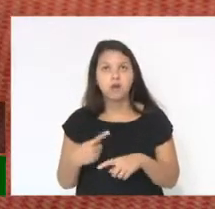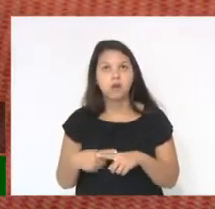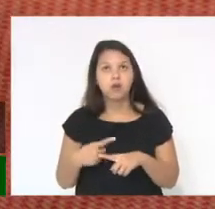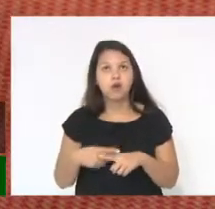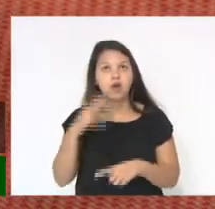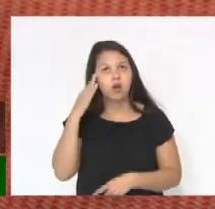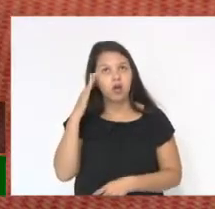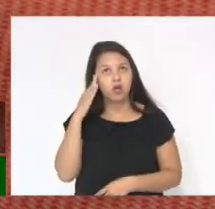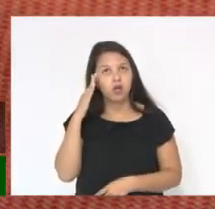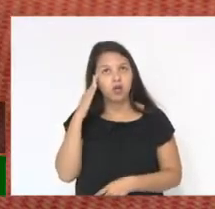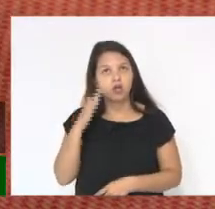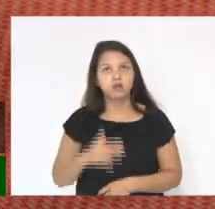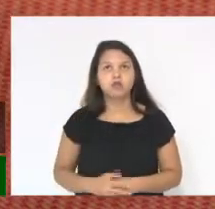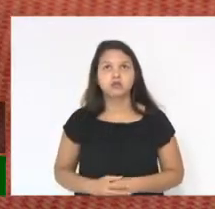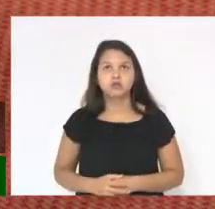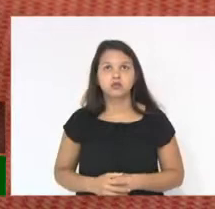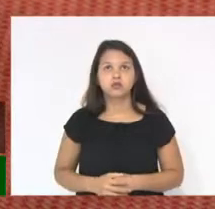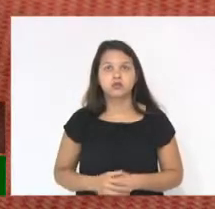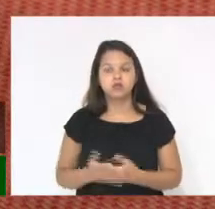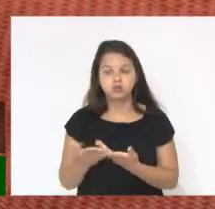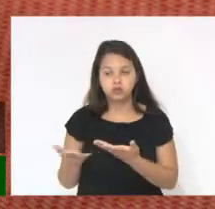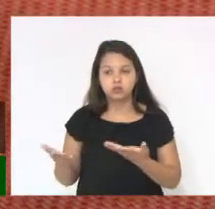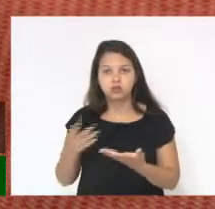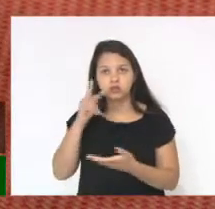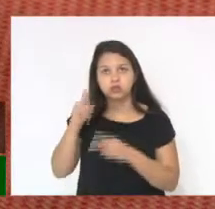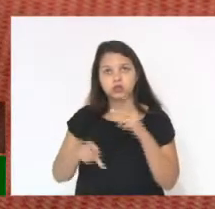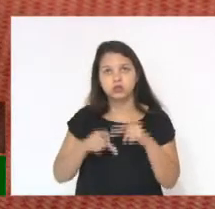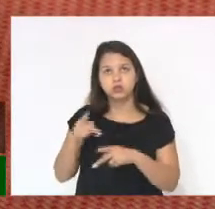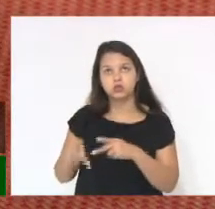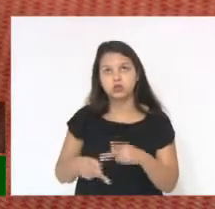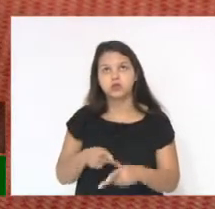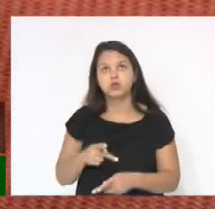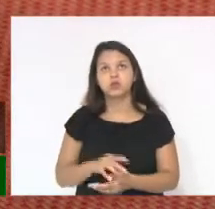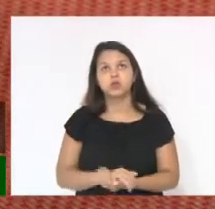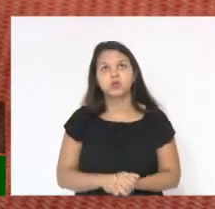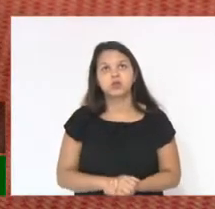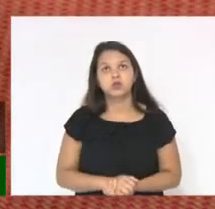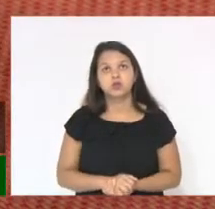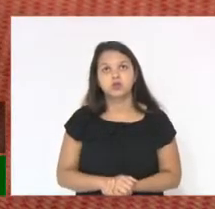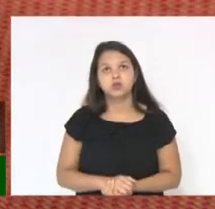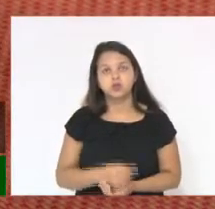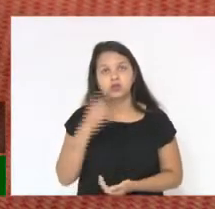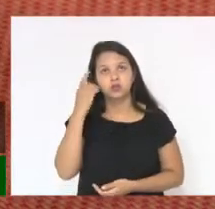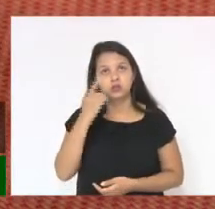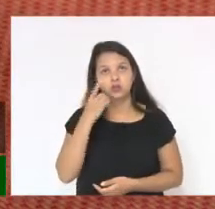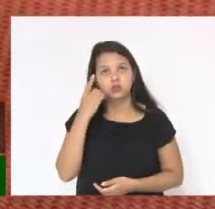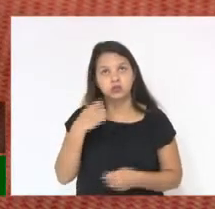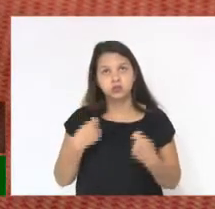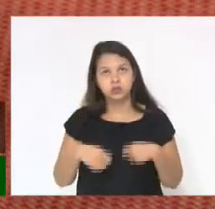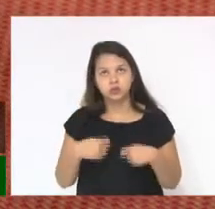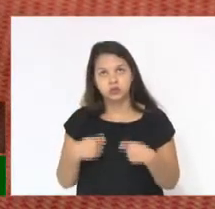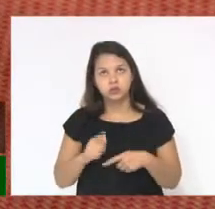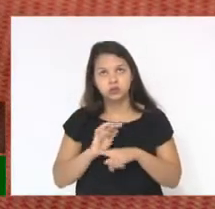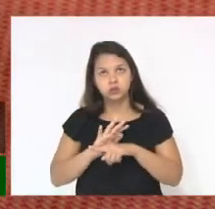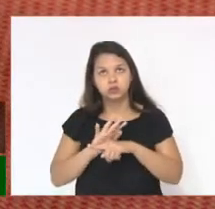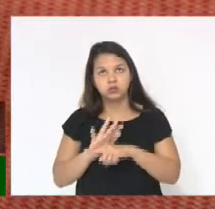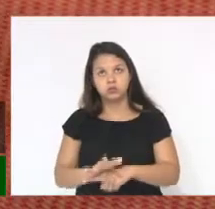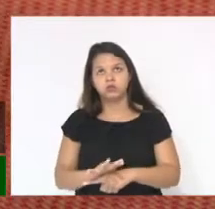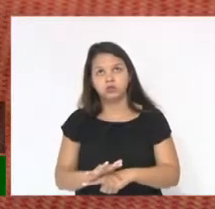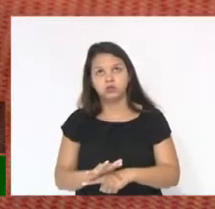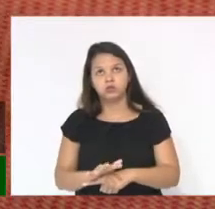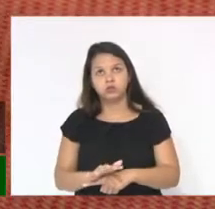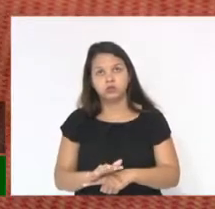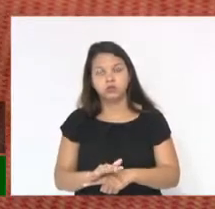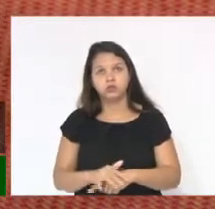entendem elas que o deputado precisa resolver. O